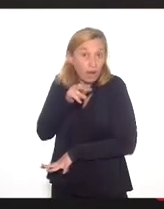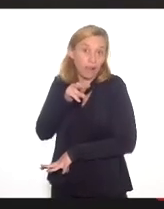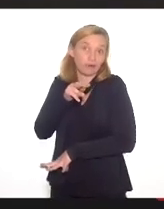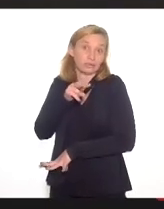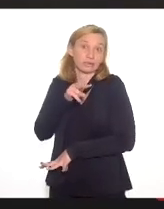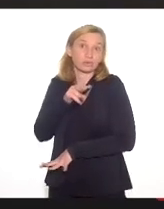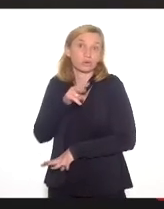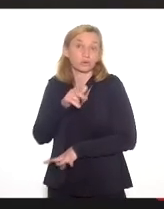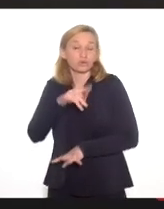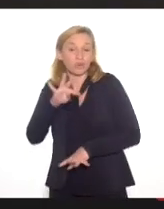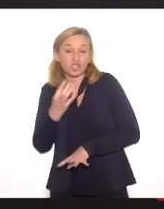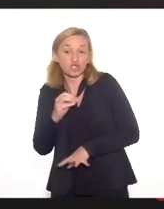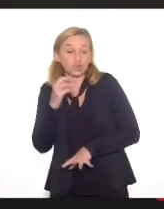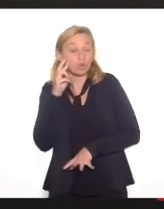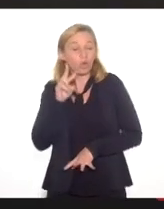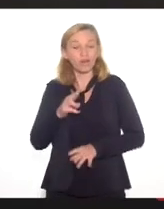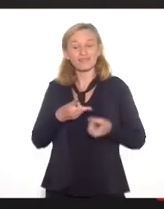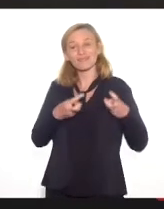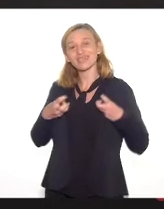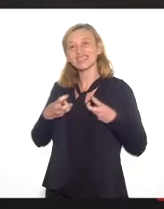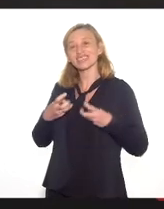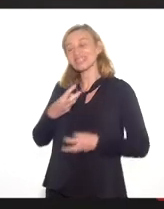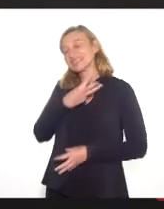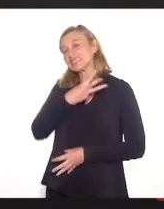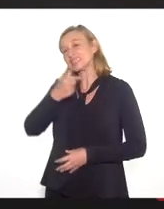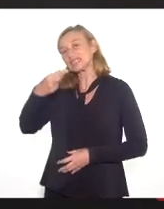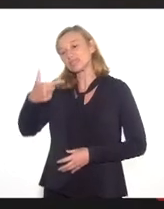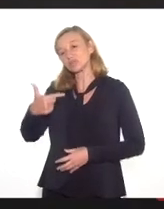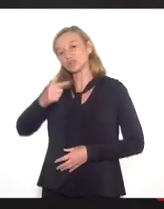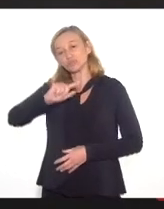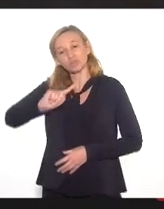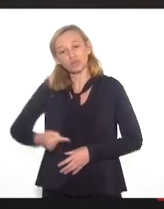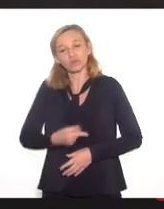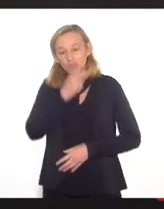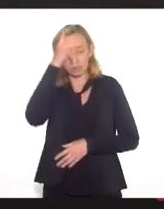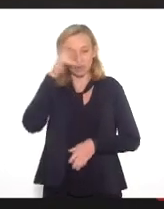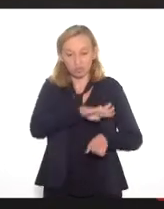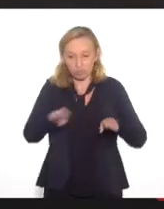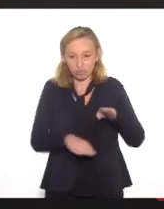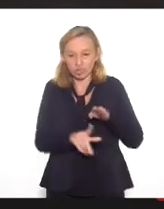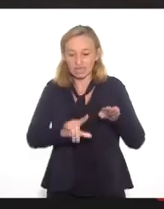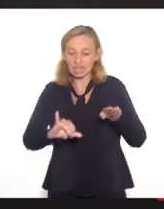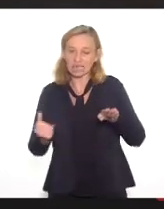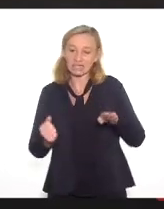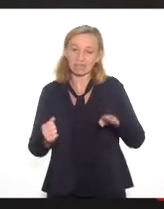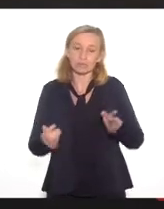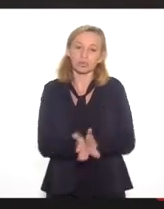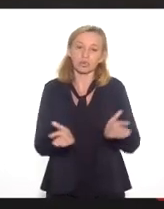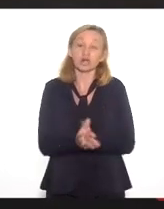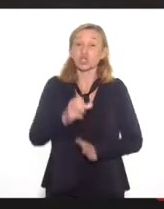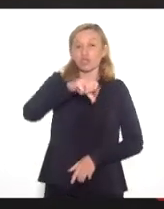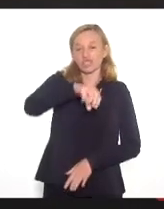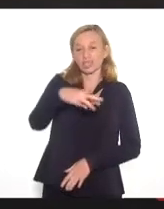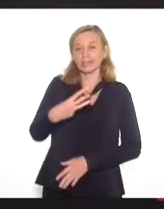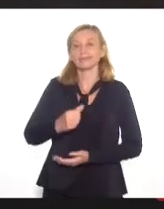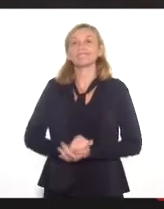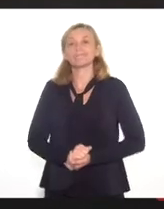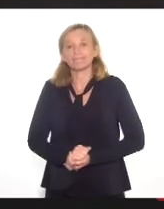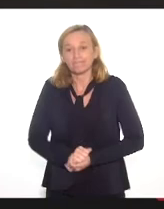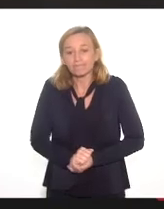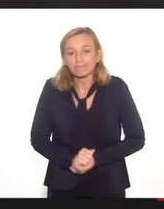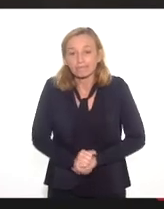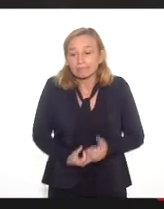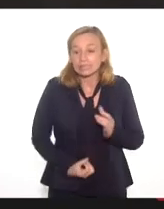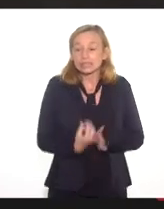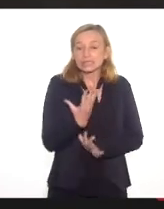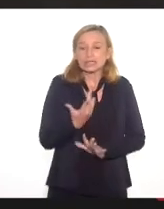quando o Betinho olha e percebe que tinham 32 milhões de pessoas abaixo da linha da pobreza isso lá em 93 se